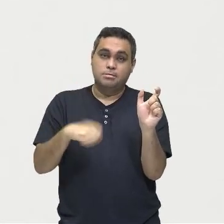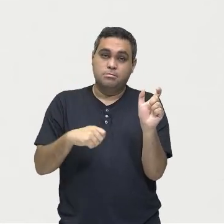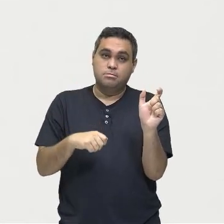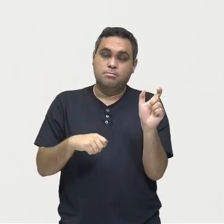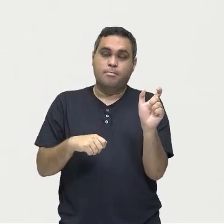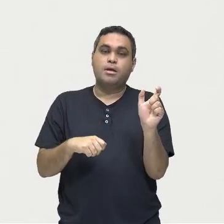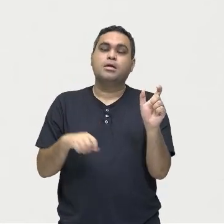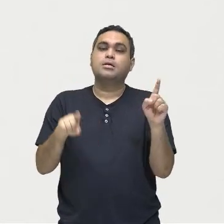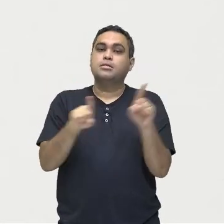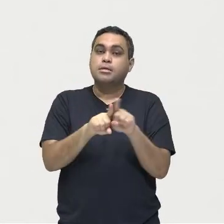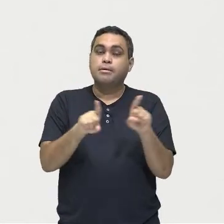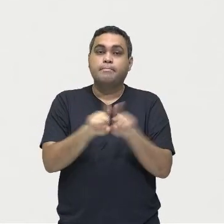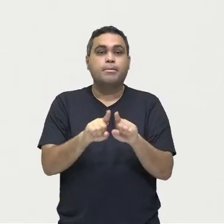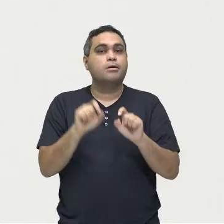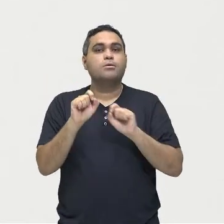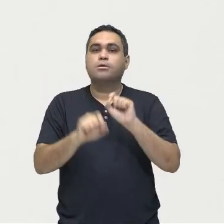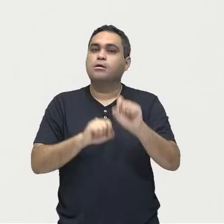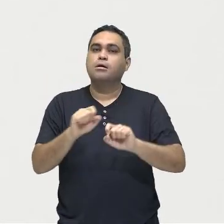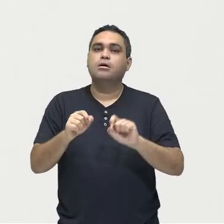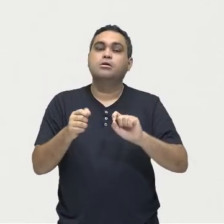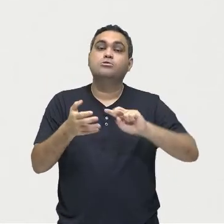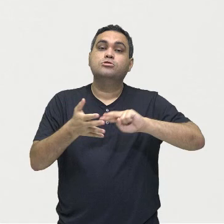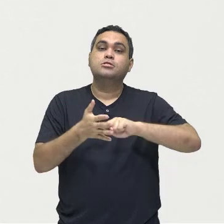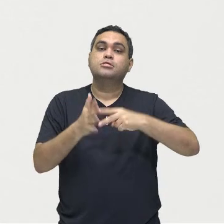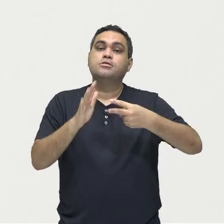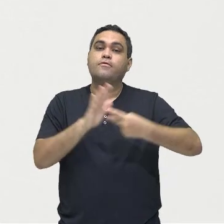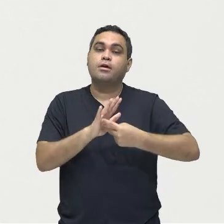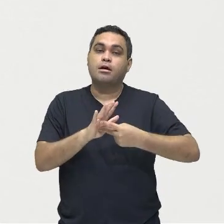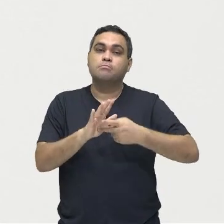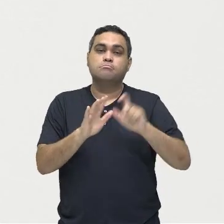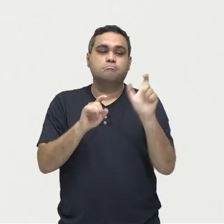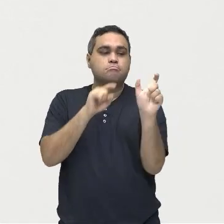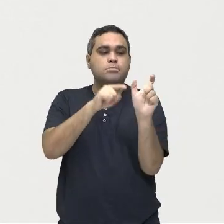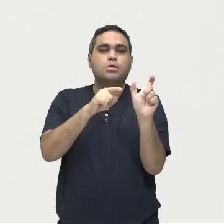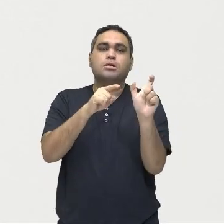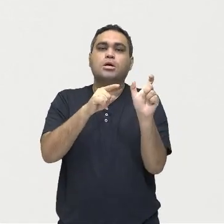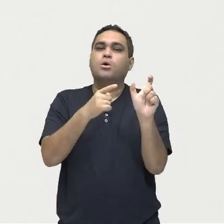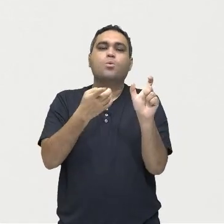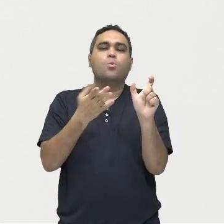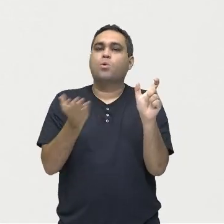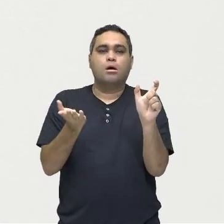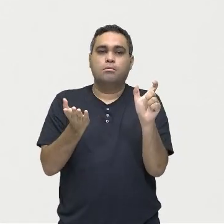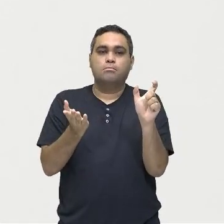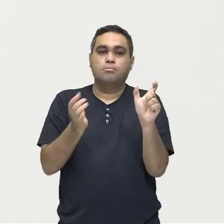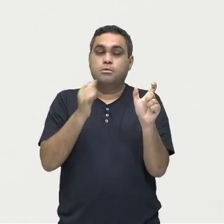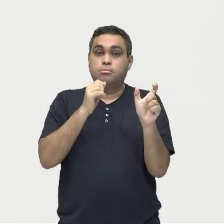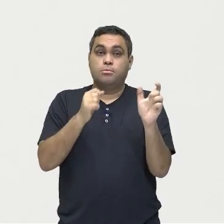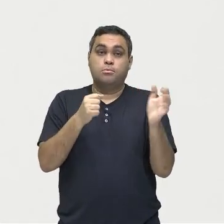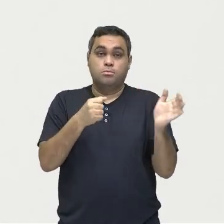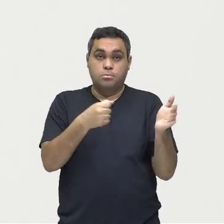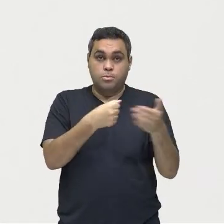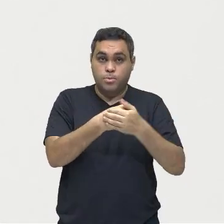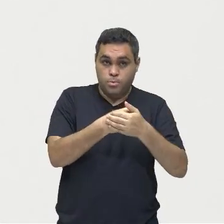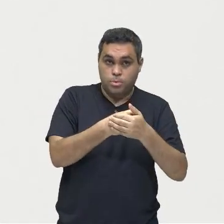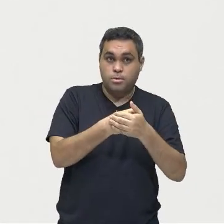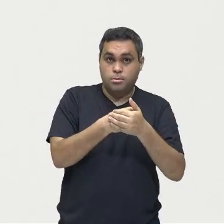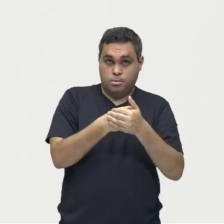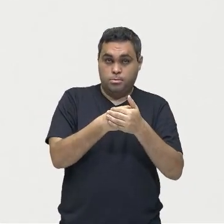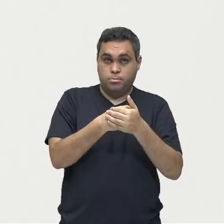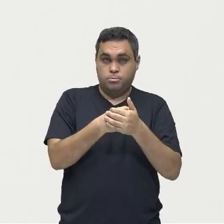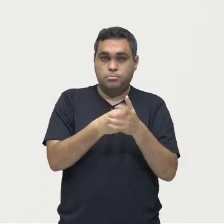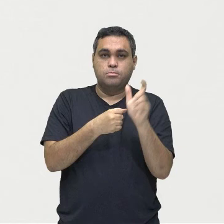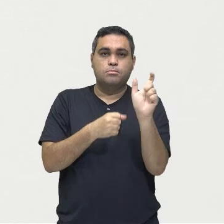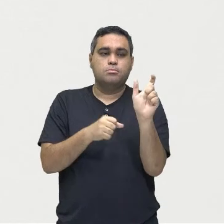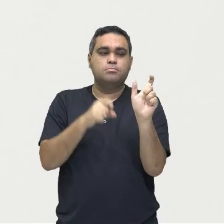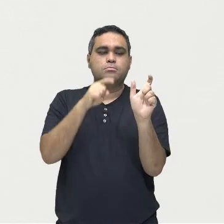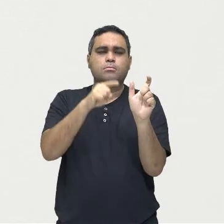tem que analisar o sentido que esse verbo traz. Então observem aí, ó, ocultaram a verdade. Aí a gente pergunta,